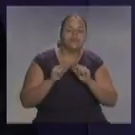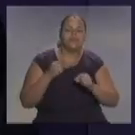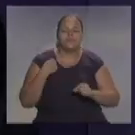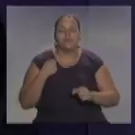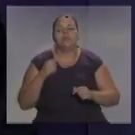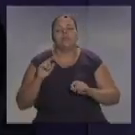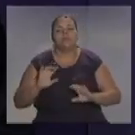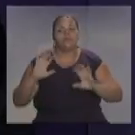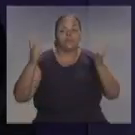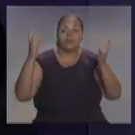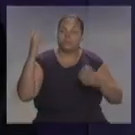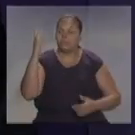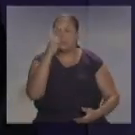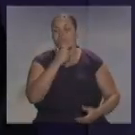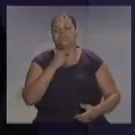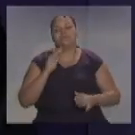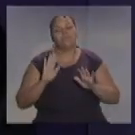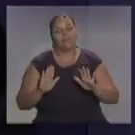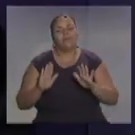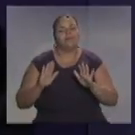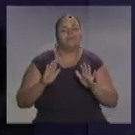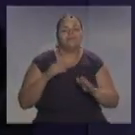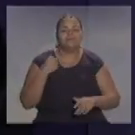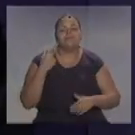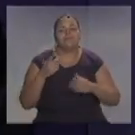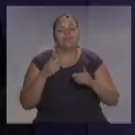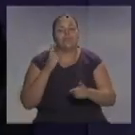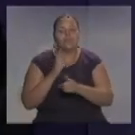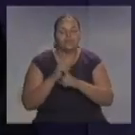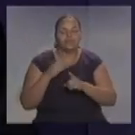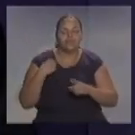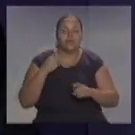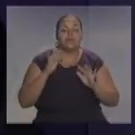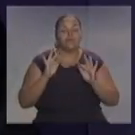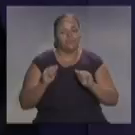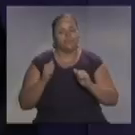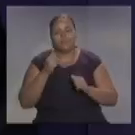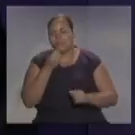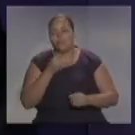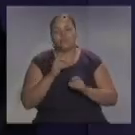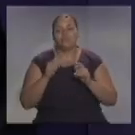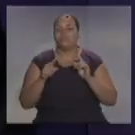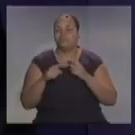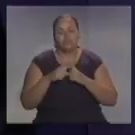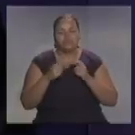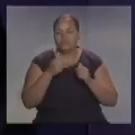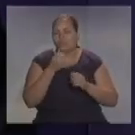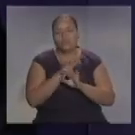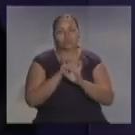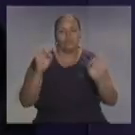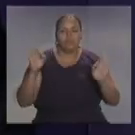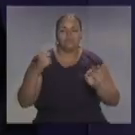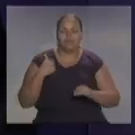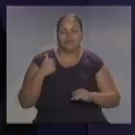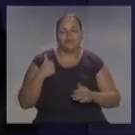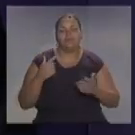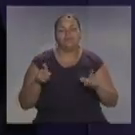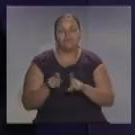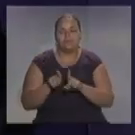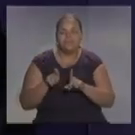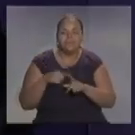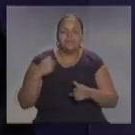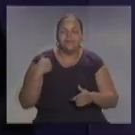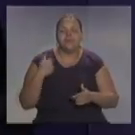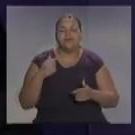de que vamos fazer uma festa bonita, mas a gente encontrou ali, no resultado final, um resultado muito positivo. E agora também estou em busca